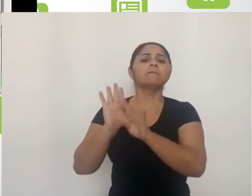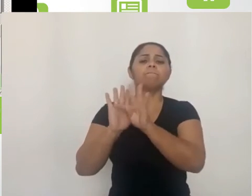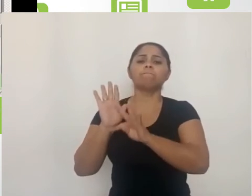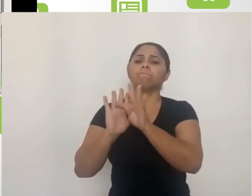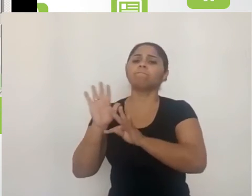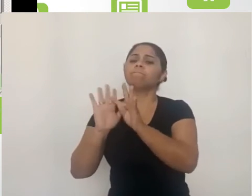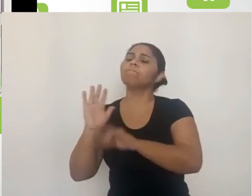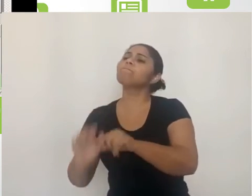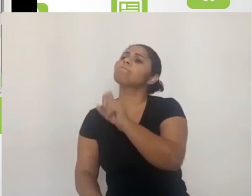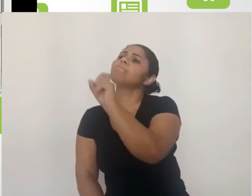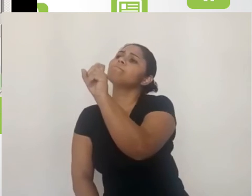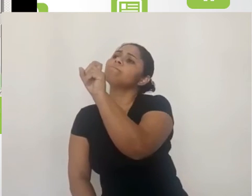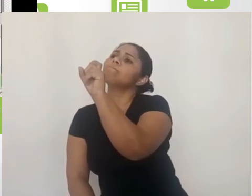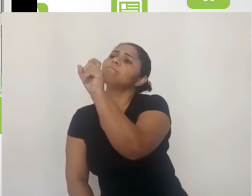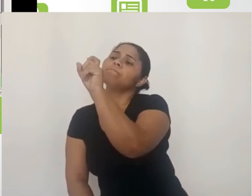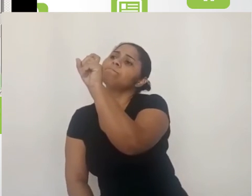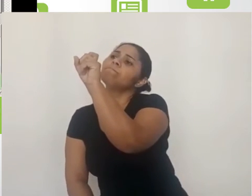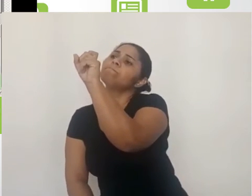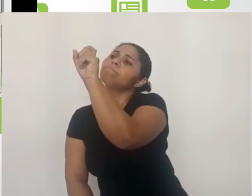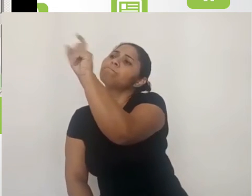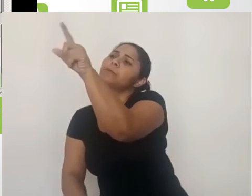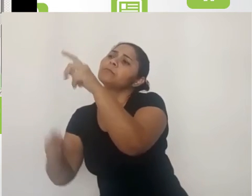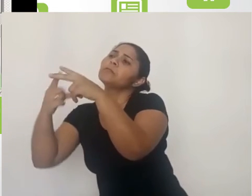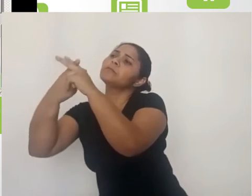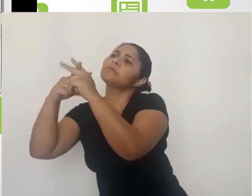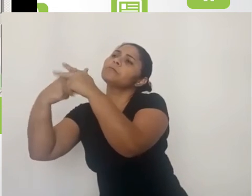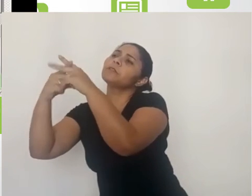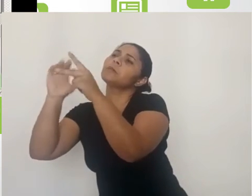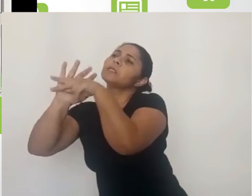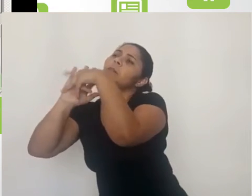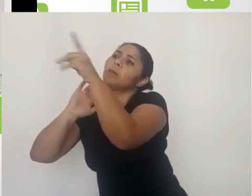de texto. Vamos criar um texto.